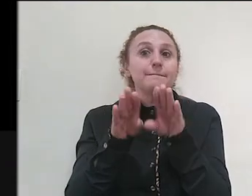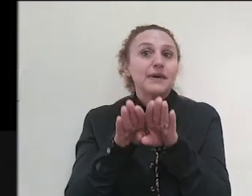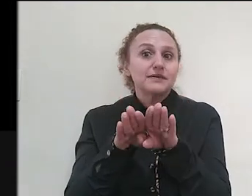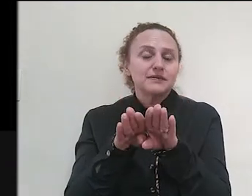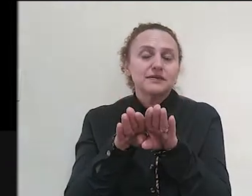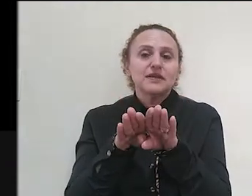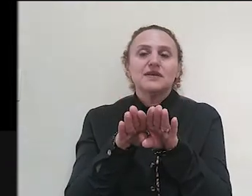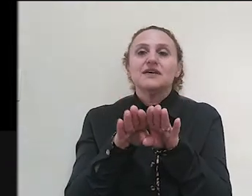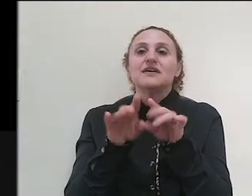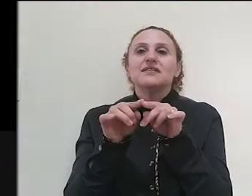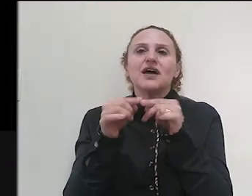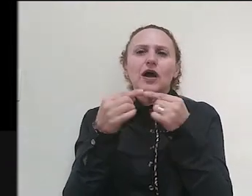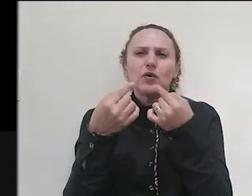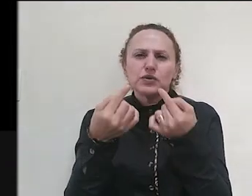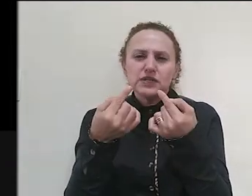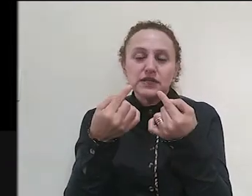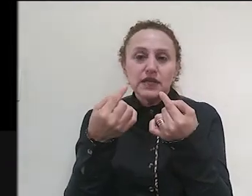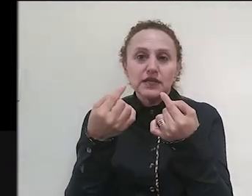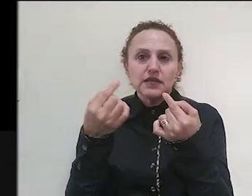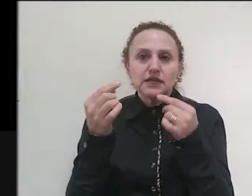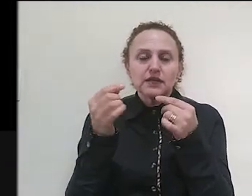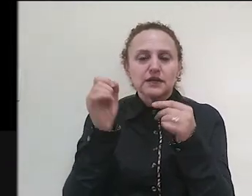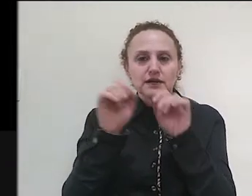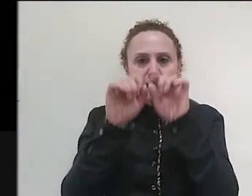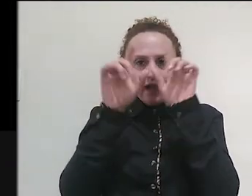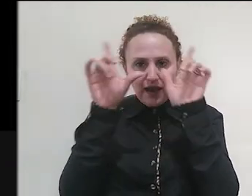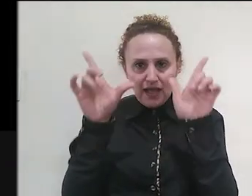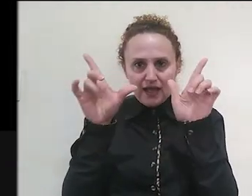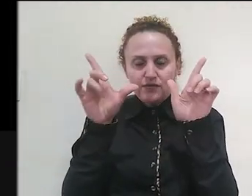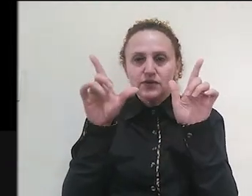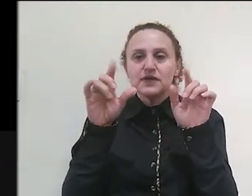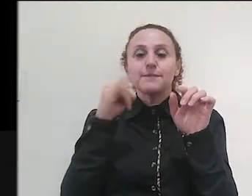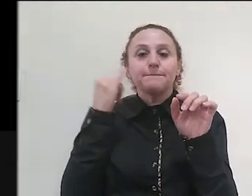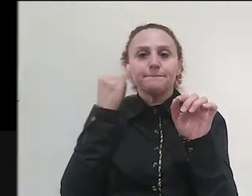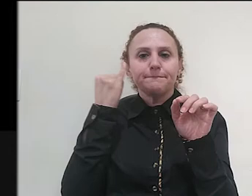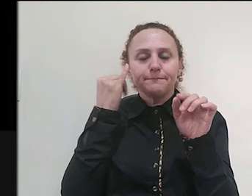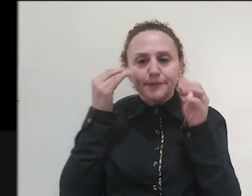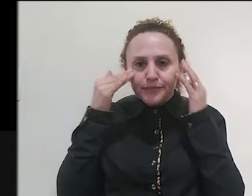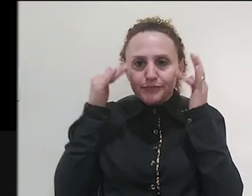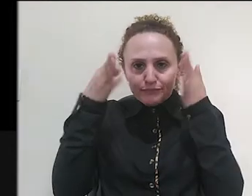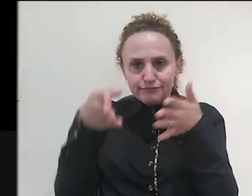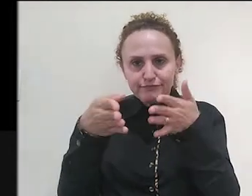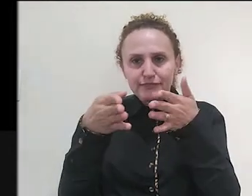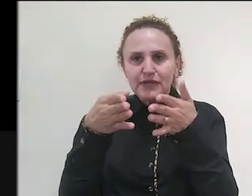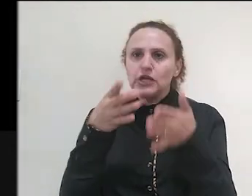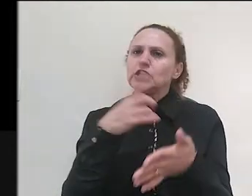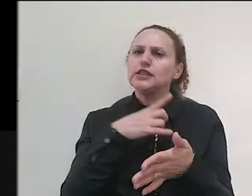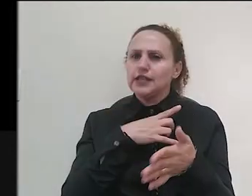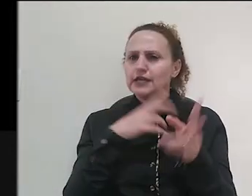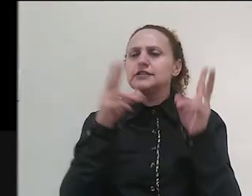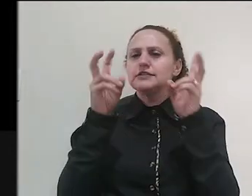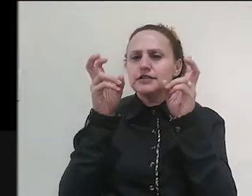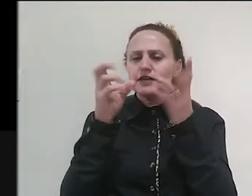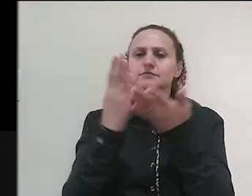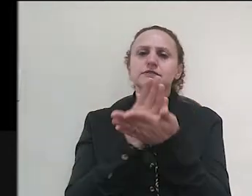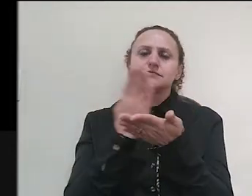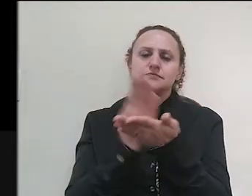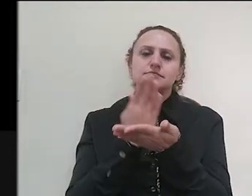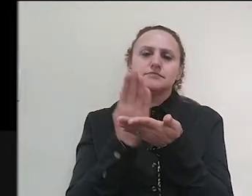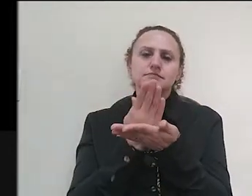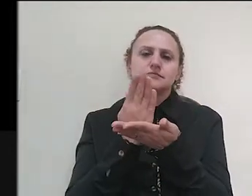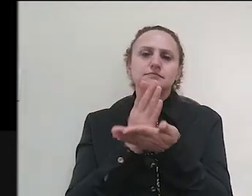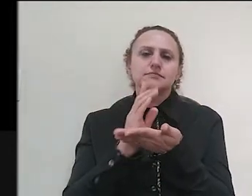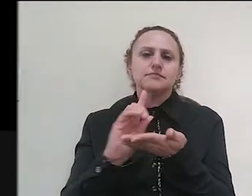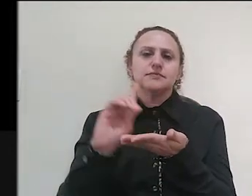aquilo que o autor gostaria que a gente, né, mostrasse o nosso olhar. A gente tem temas bíblicos que vão aparecer aqui, né, temas